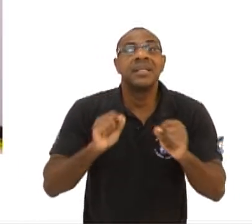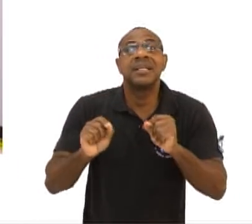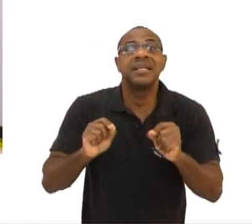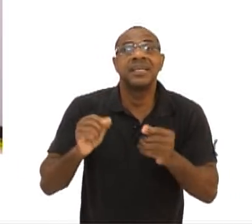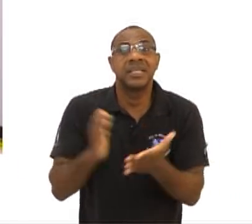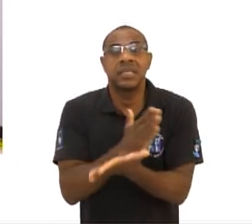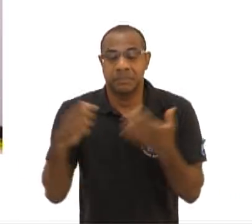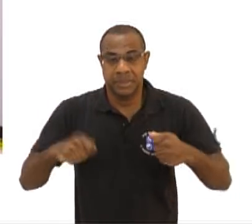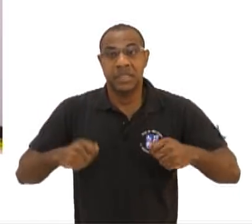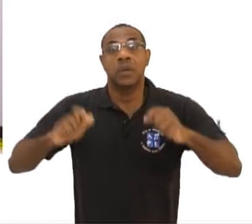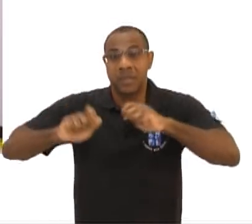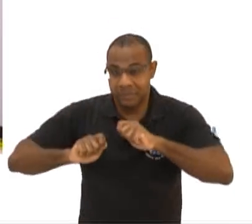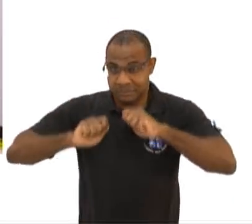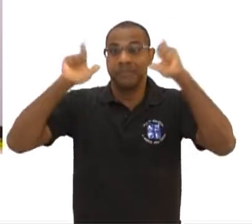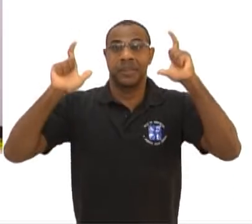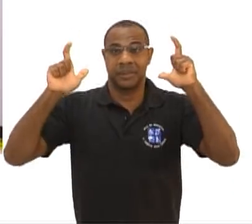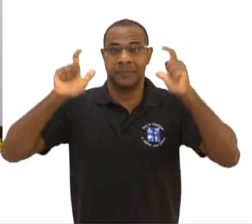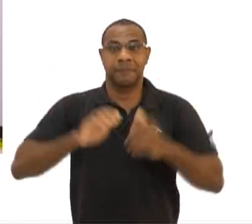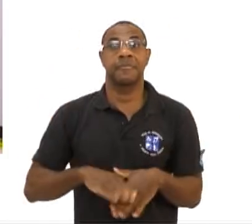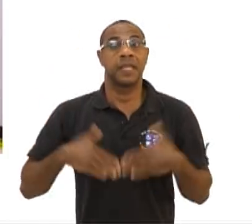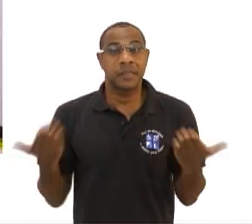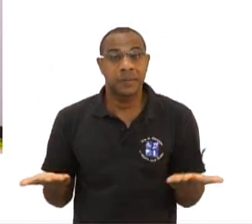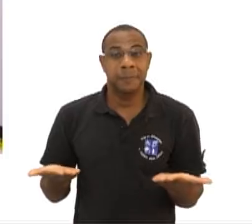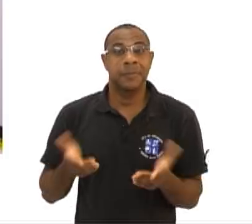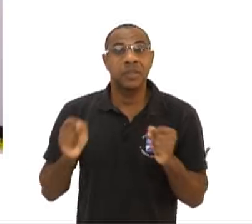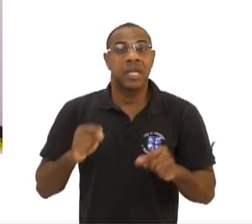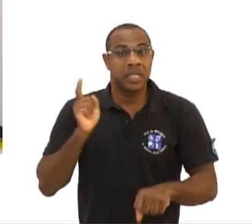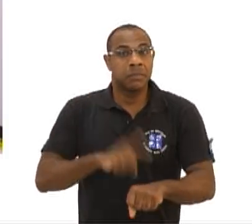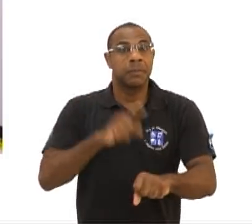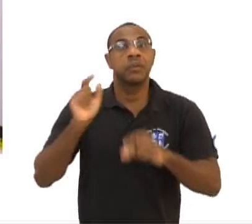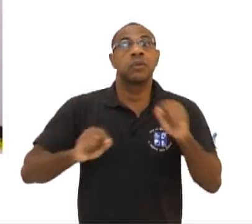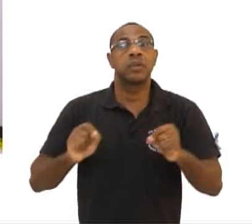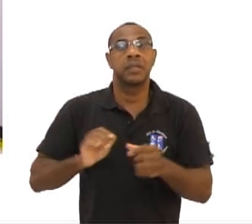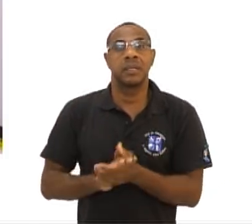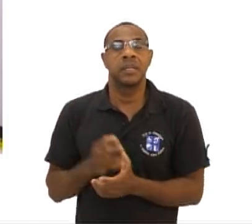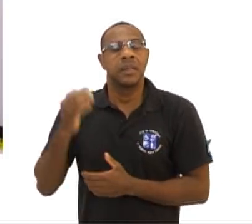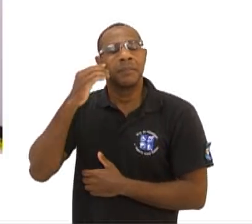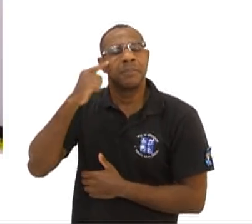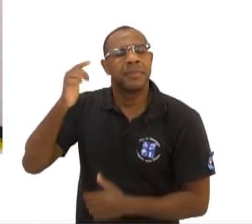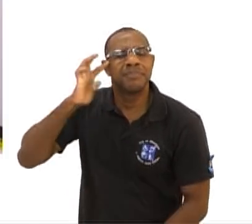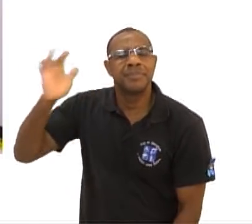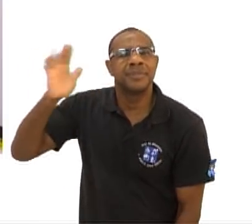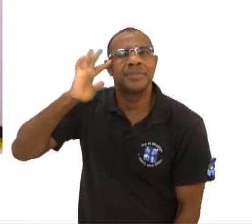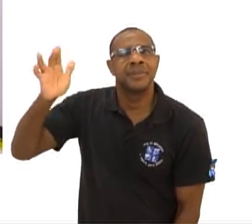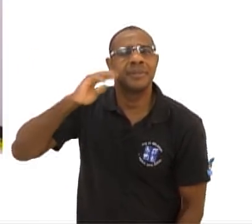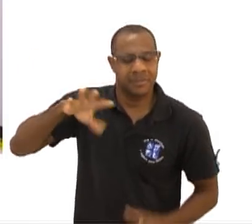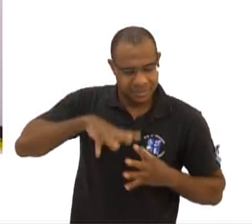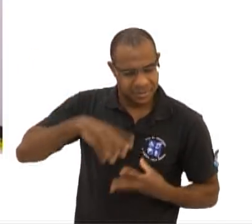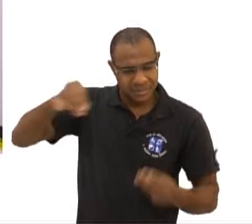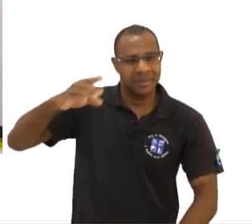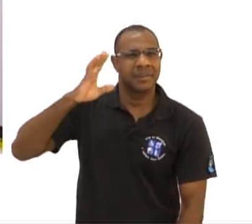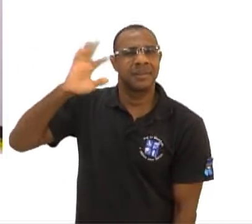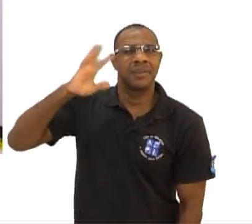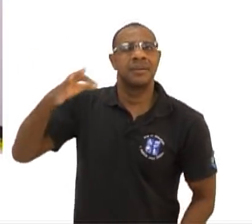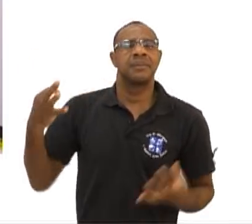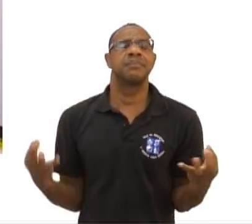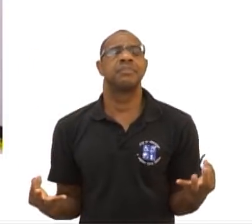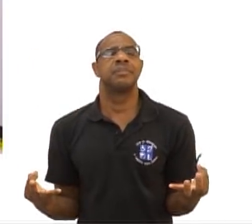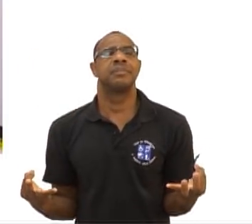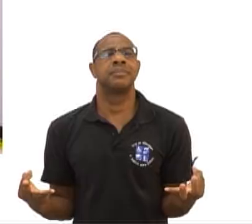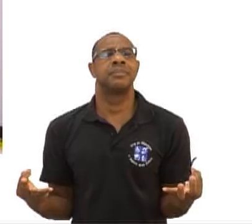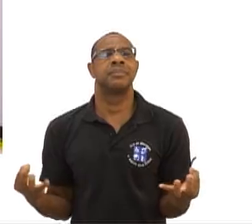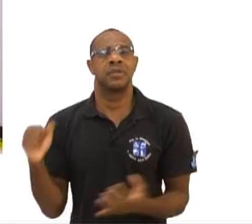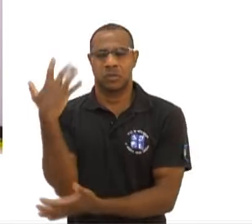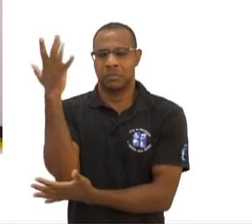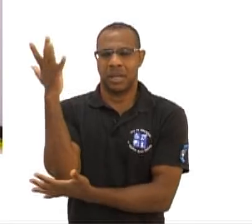verdadeiro despertar. Então, nesse momento, o seu reflexo na água, porque ele meditava sentado no pé de um grande